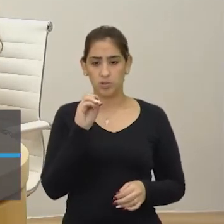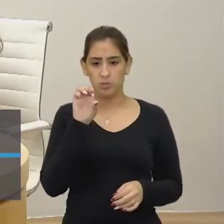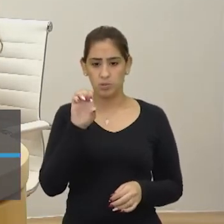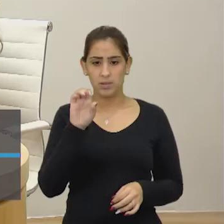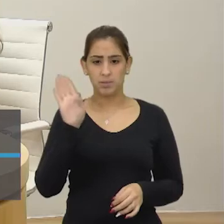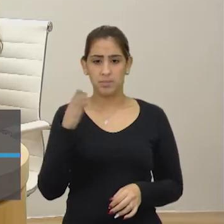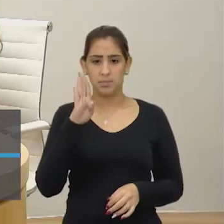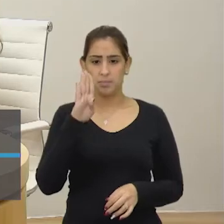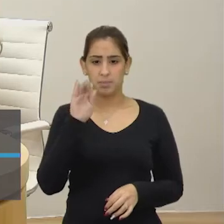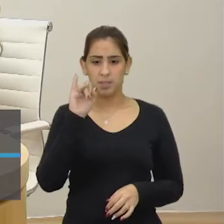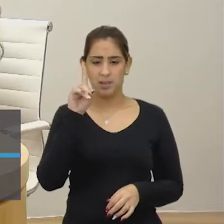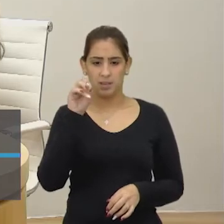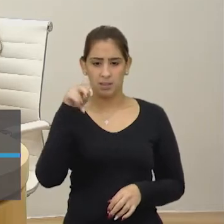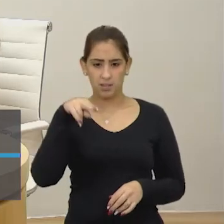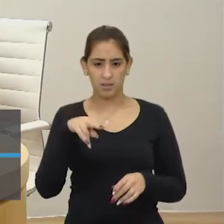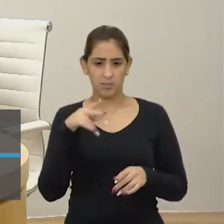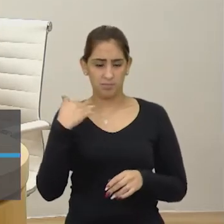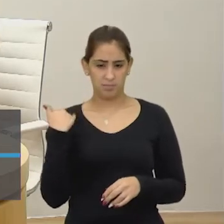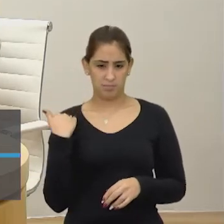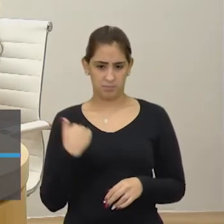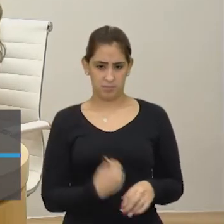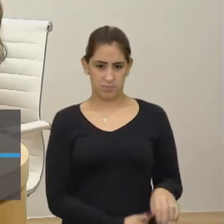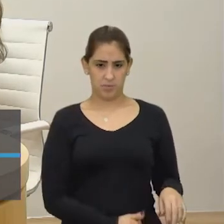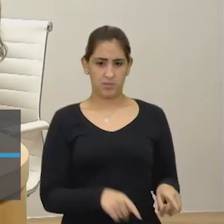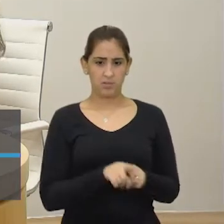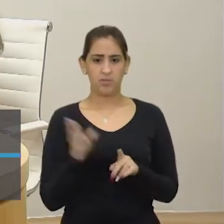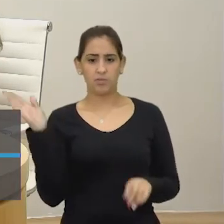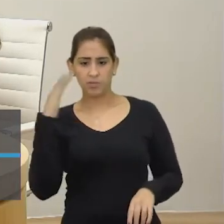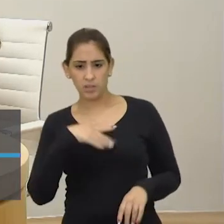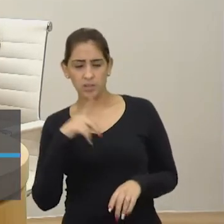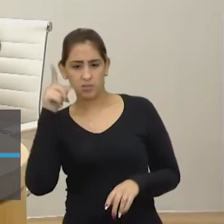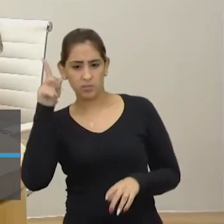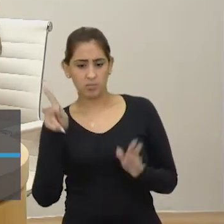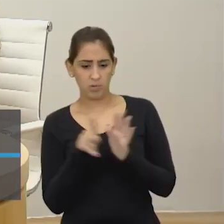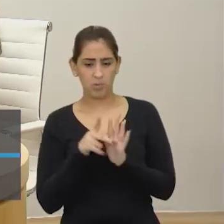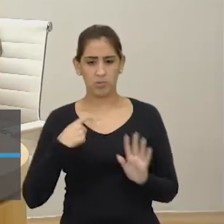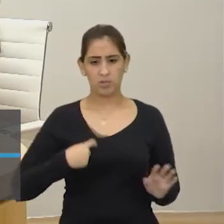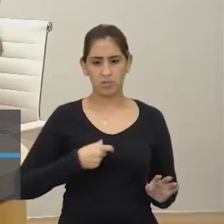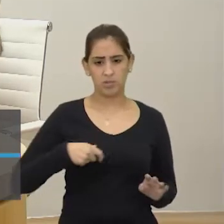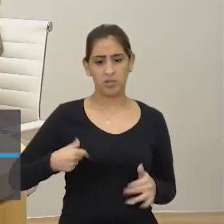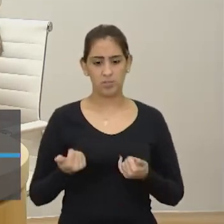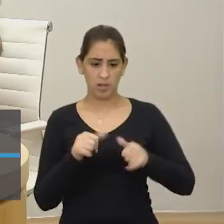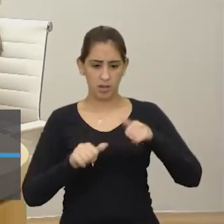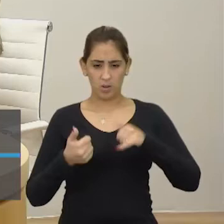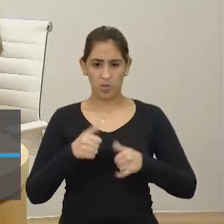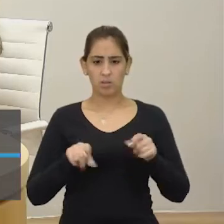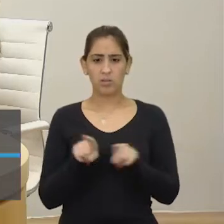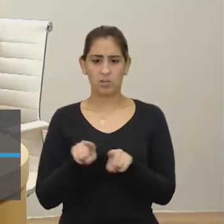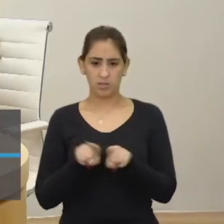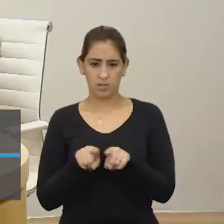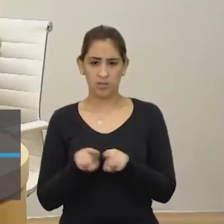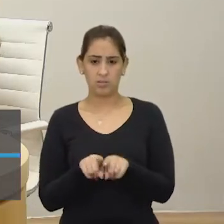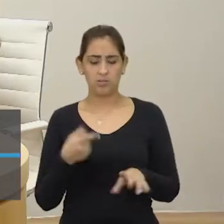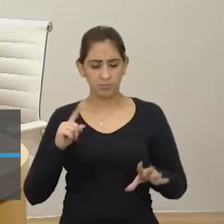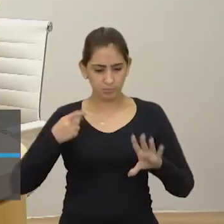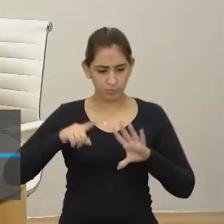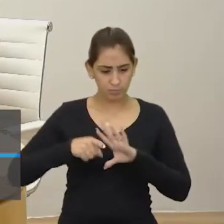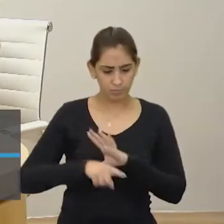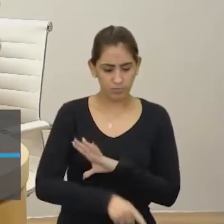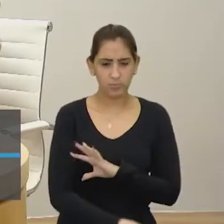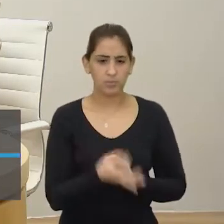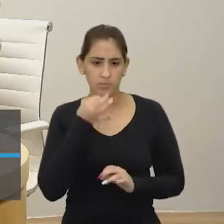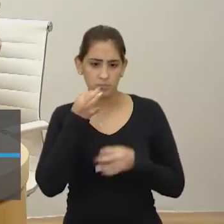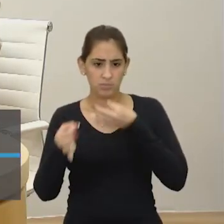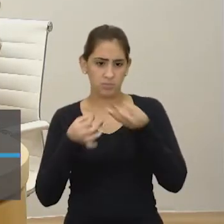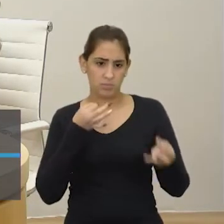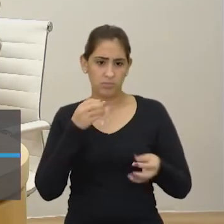uma investigação sobre essa questão de se veio da China mesmo, e se não, que foi laboratório, né? Exato. Estudando sobre esse assunto. Aprofundar sobre o assunto.